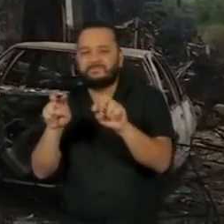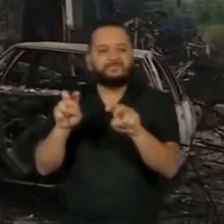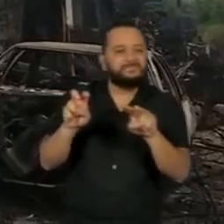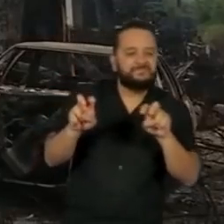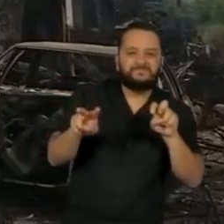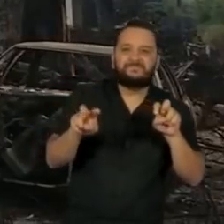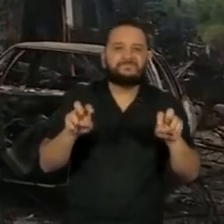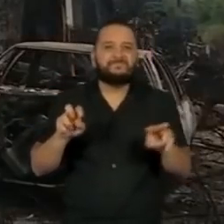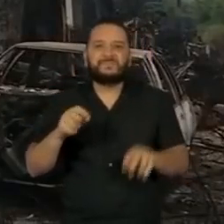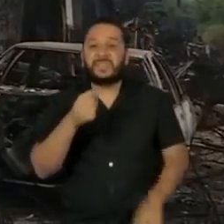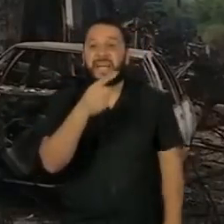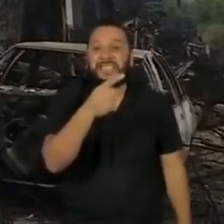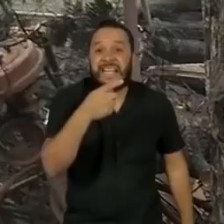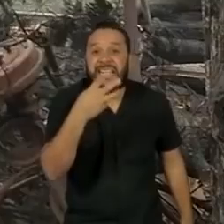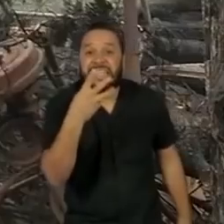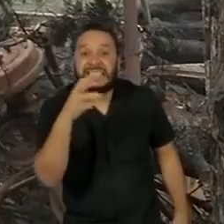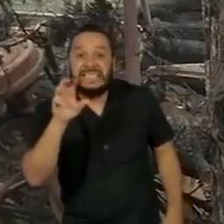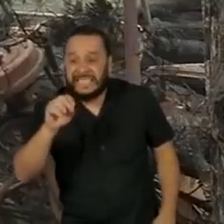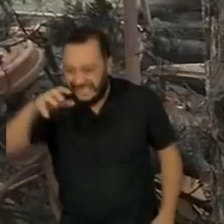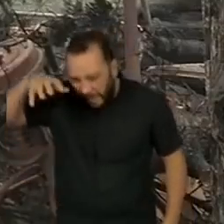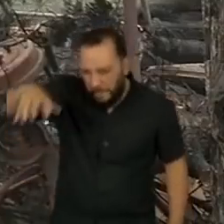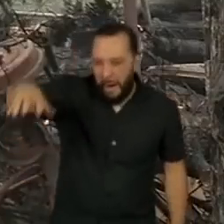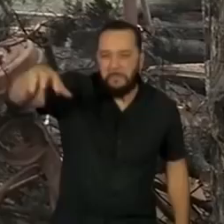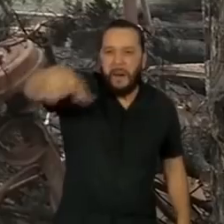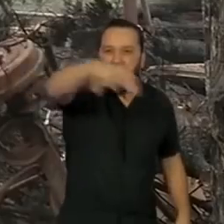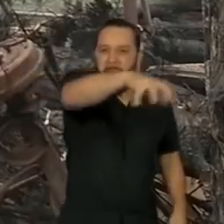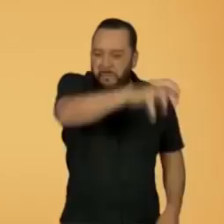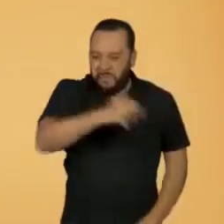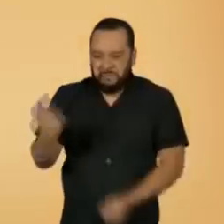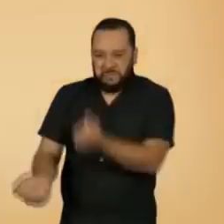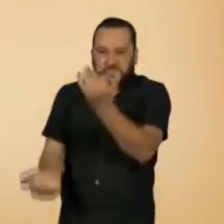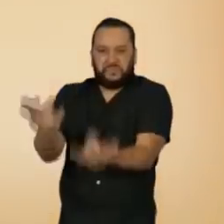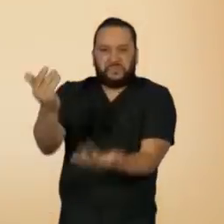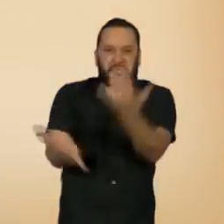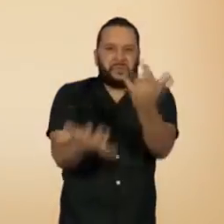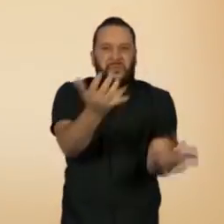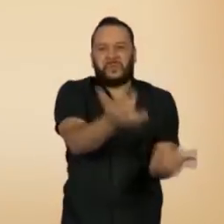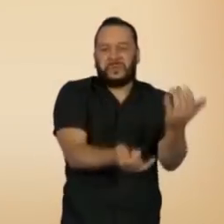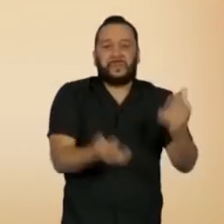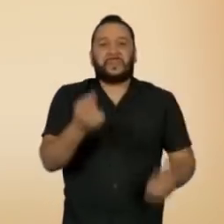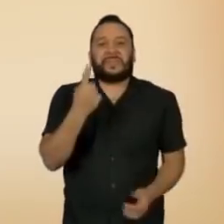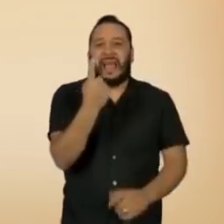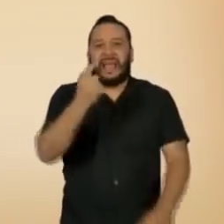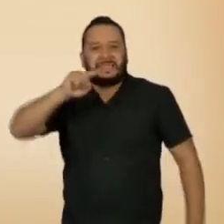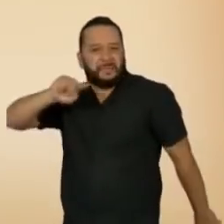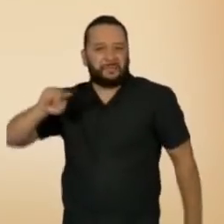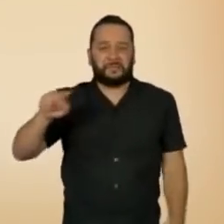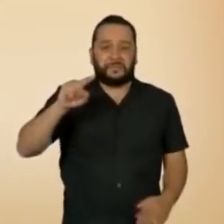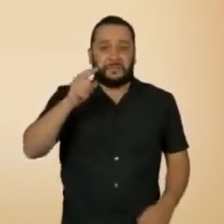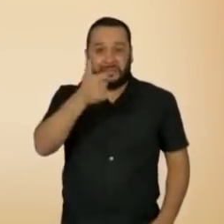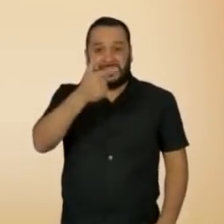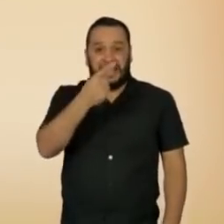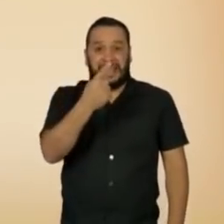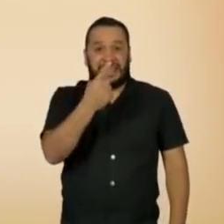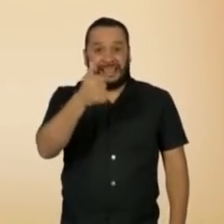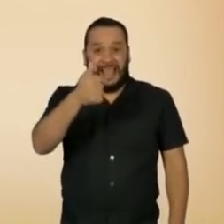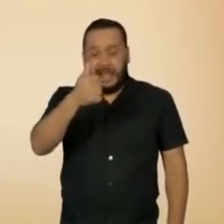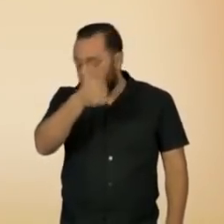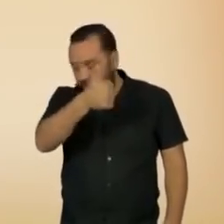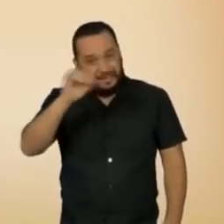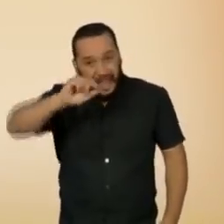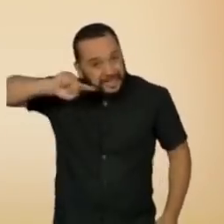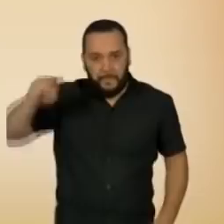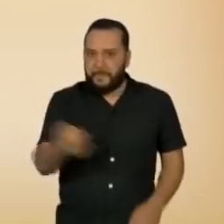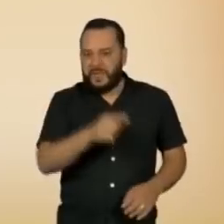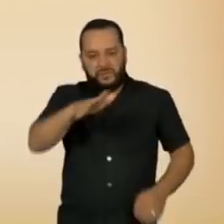mais de 130 focos de incêndio por todo o país queimarem mais de 10 mil hectares e destruírem pelo menos 2